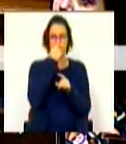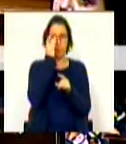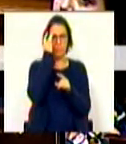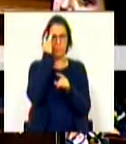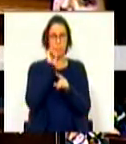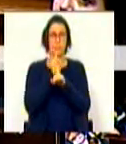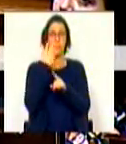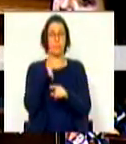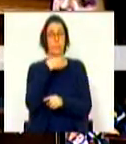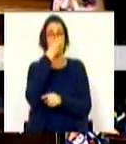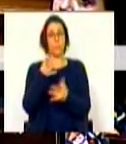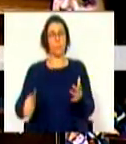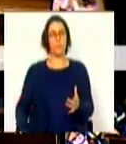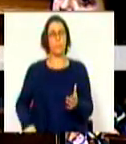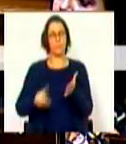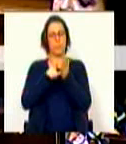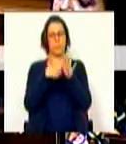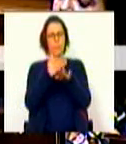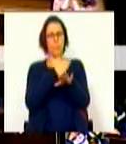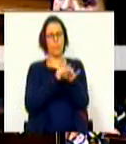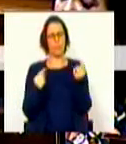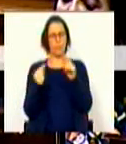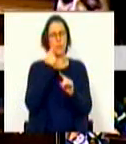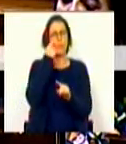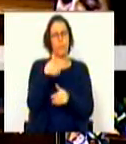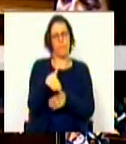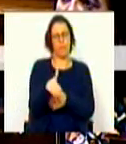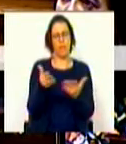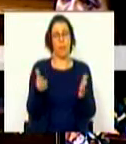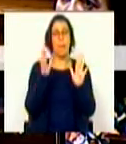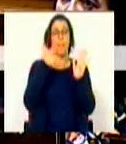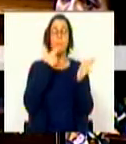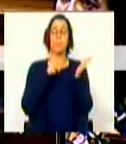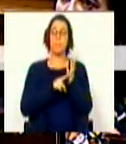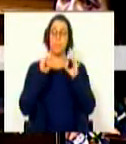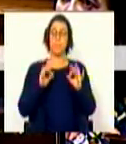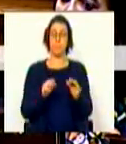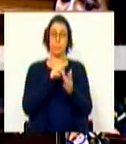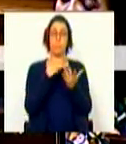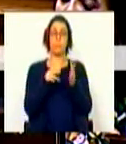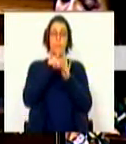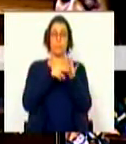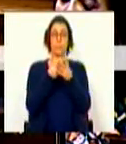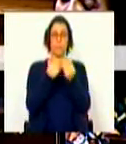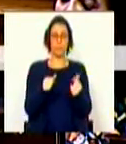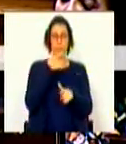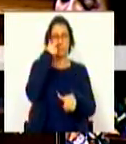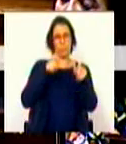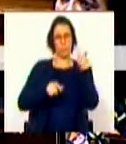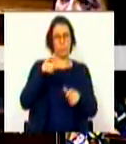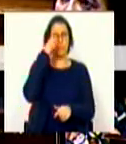quando mencionei os projetos anteriores que vão ser discutidos na especialidade, mas, na verdade, aprova um regime de regularização dos